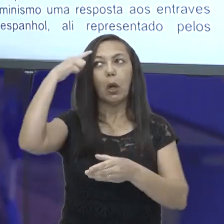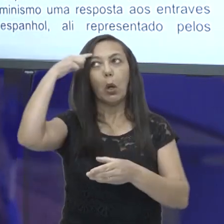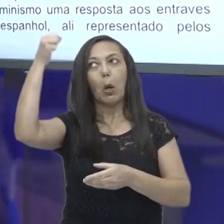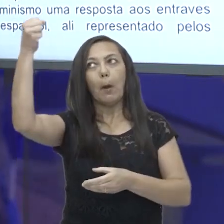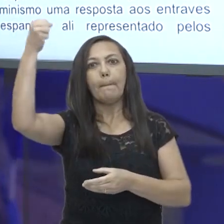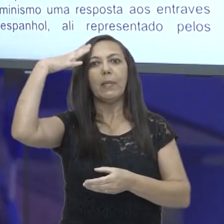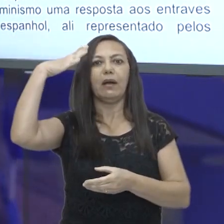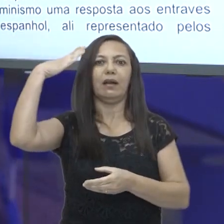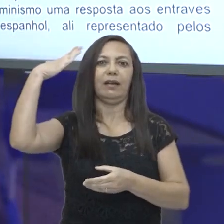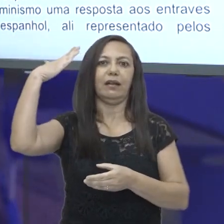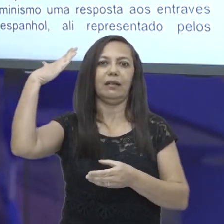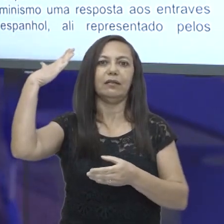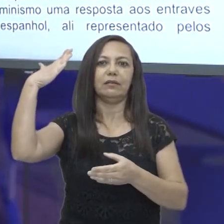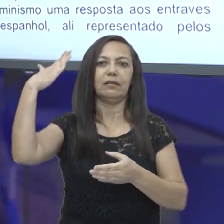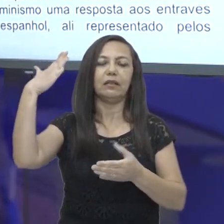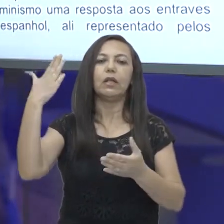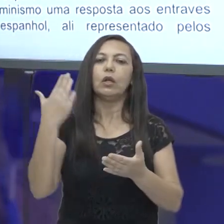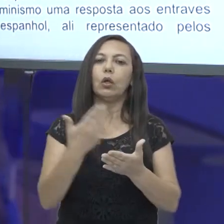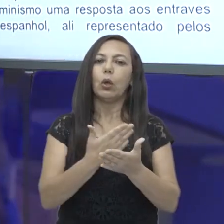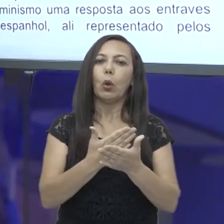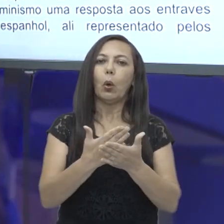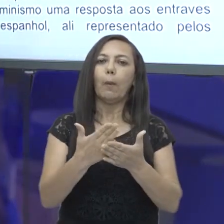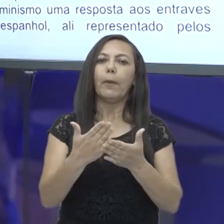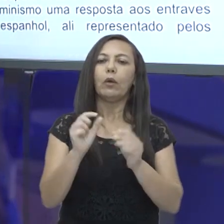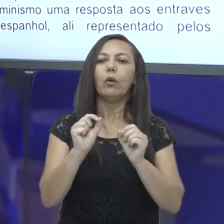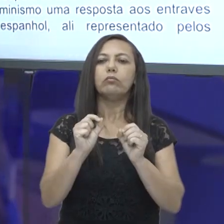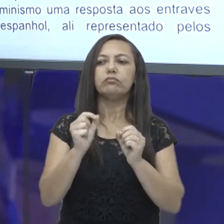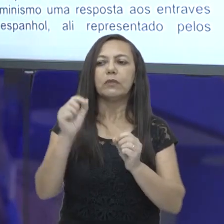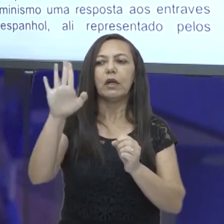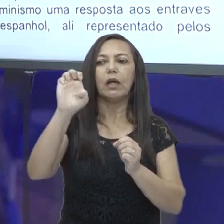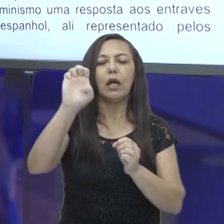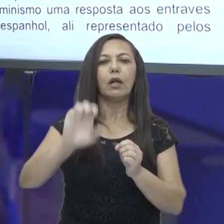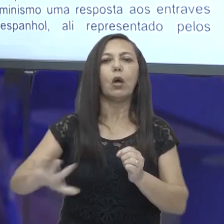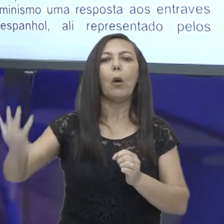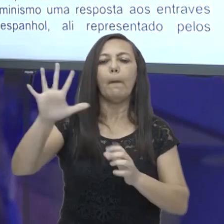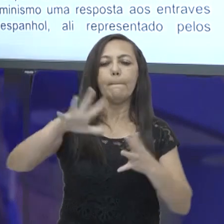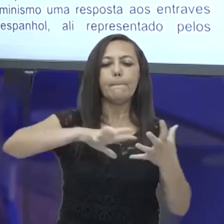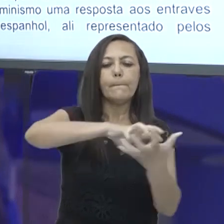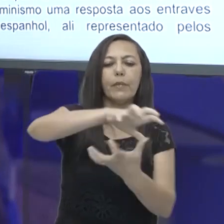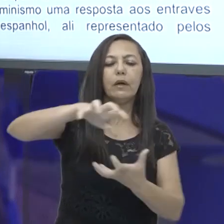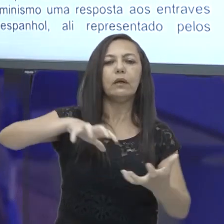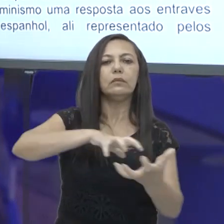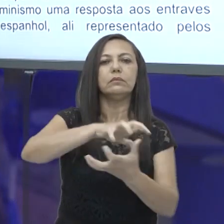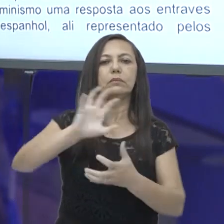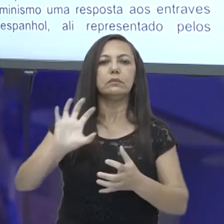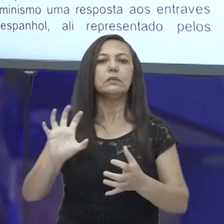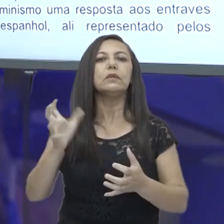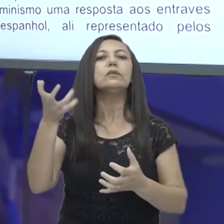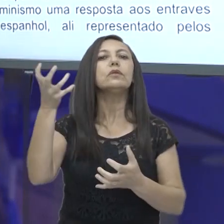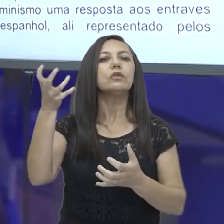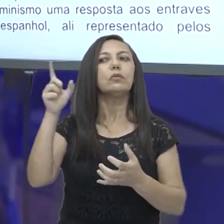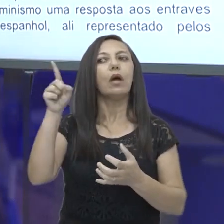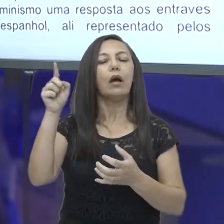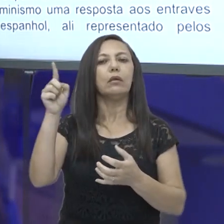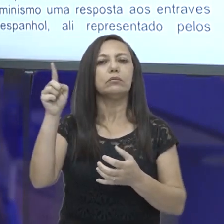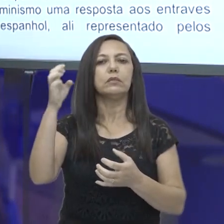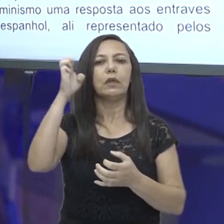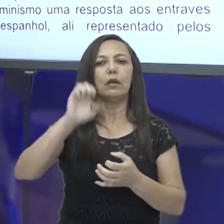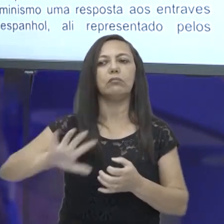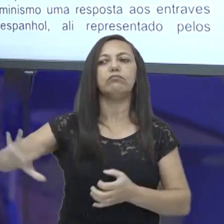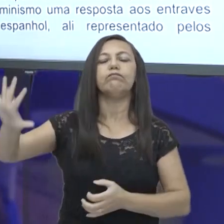iluministas. Eles foram beber da fonte lá da Europa, de toda a revolução que estavam acontecendo na